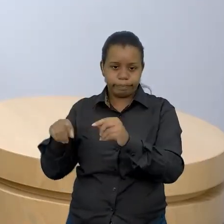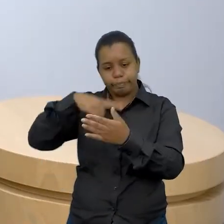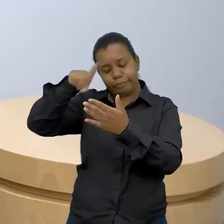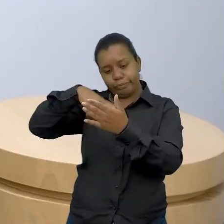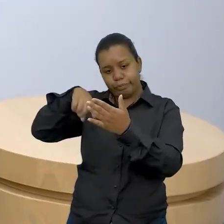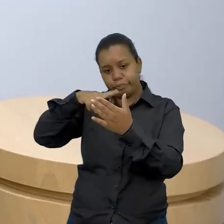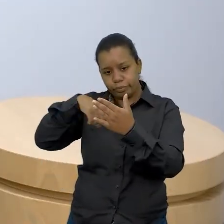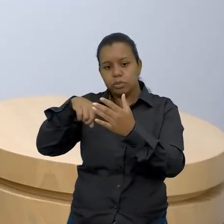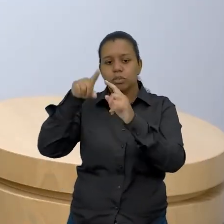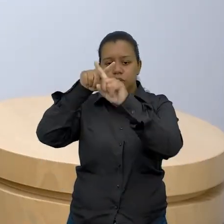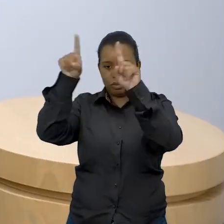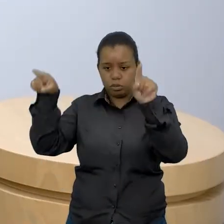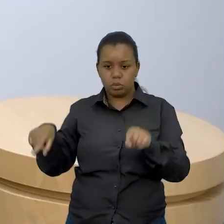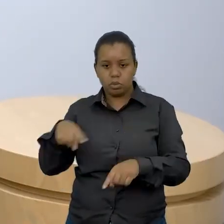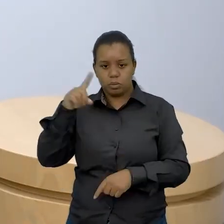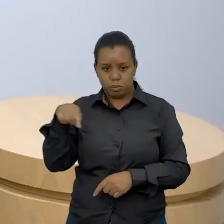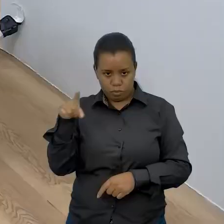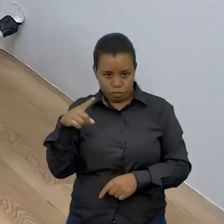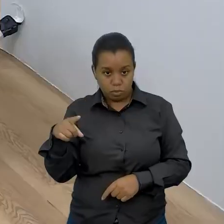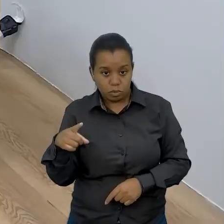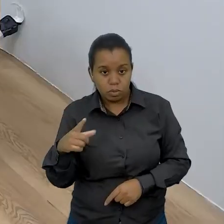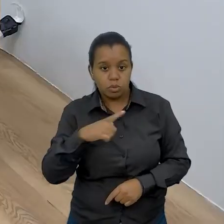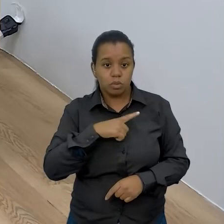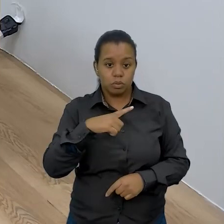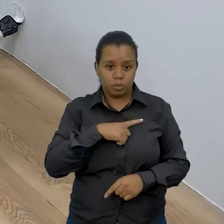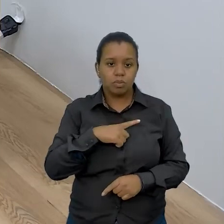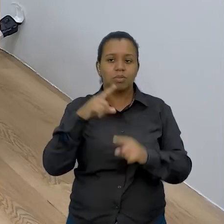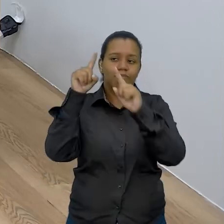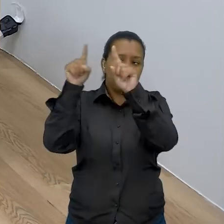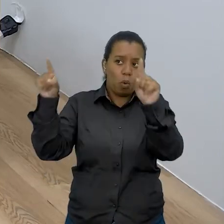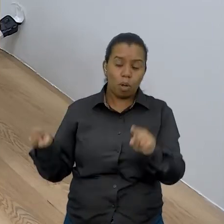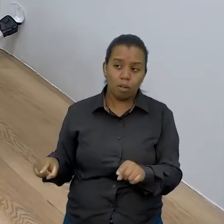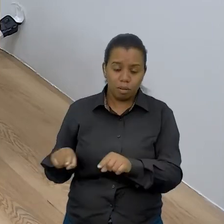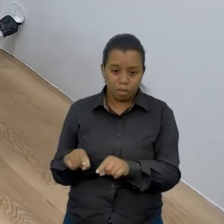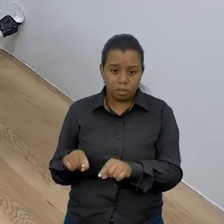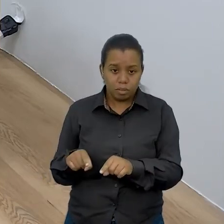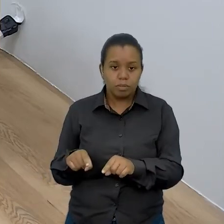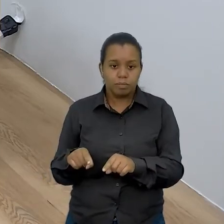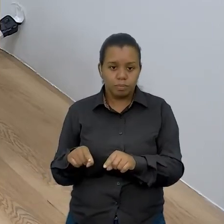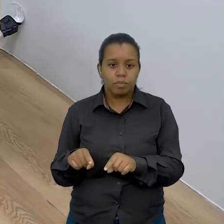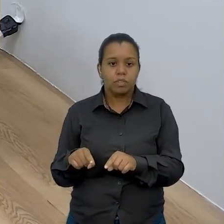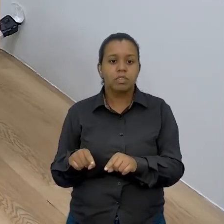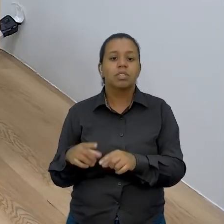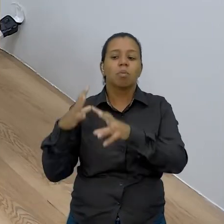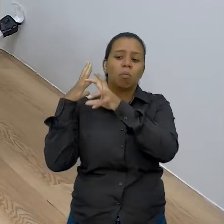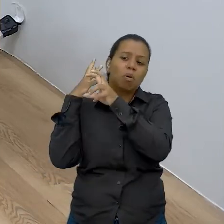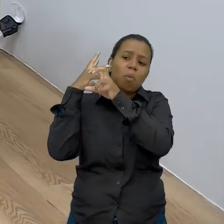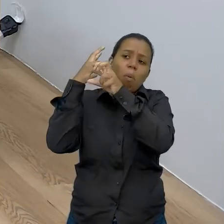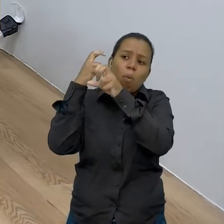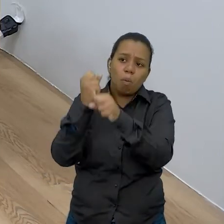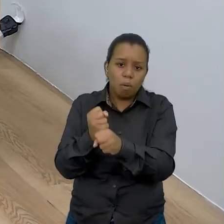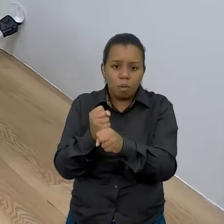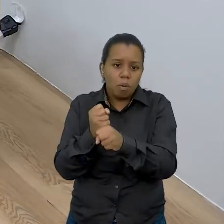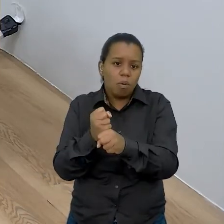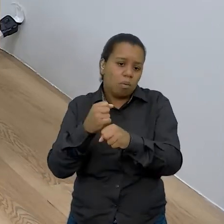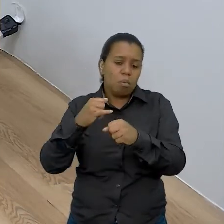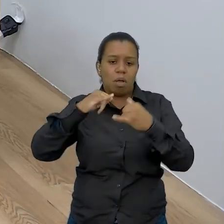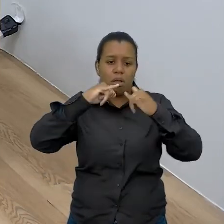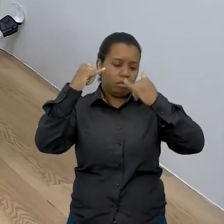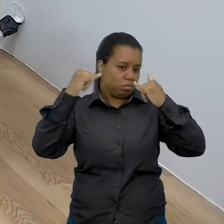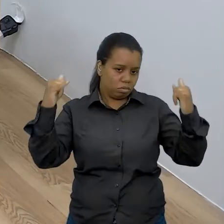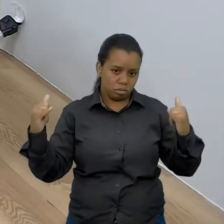as residências têm essa instalação, que é onde tem um relógio. Né? Esse quadro é onde ele vai medindo o seu consumo lá dentro, o quanto